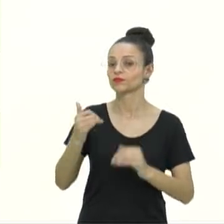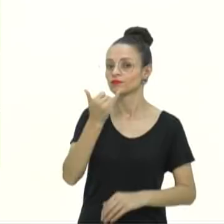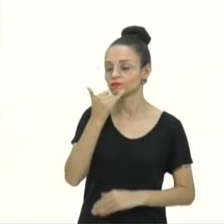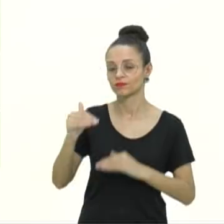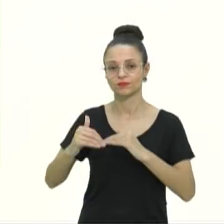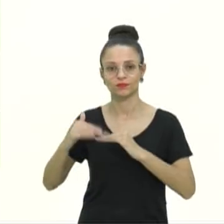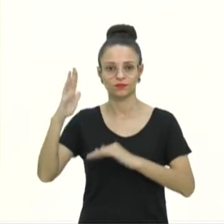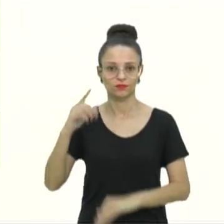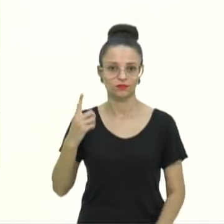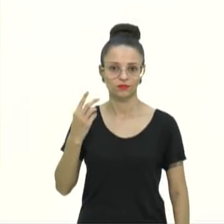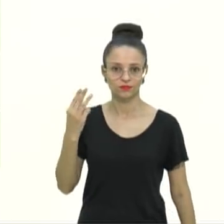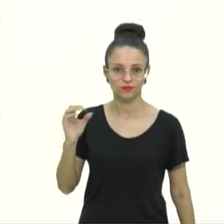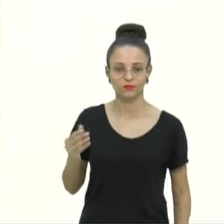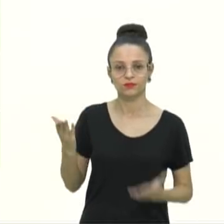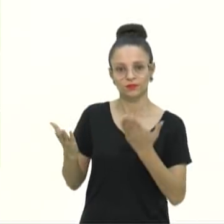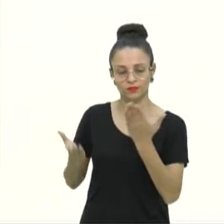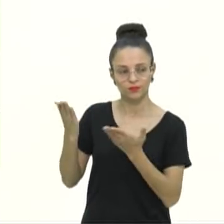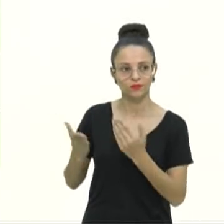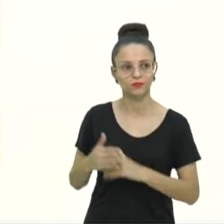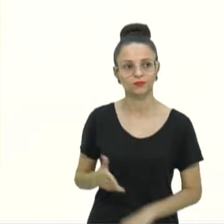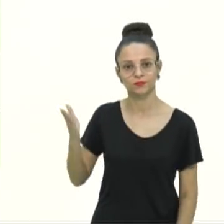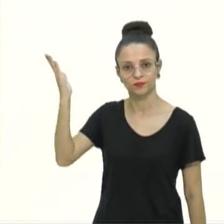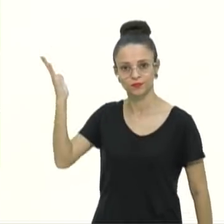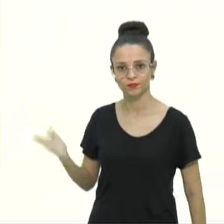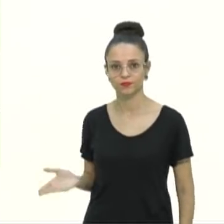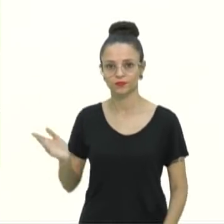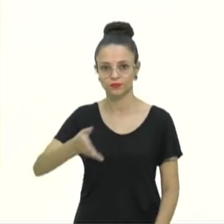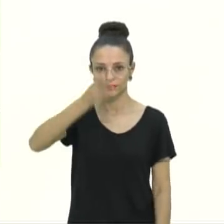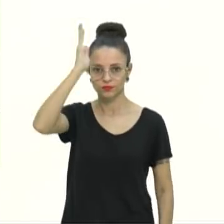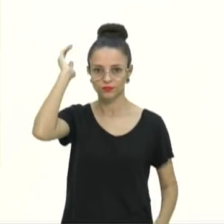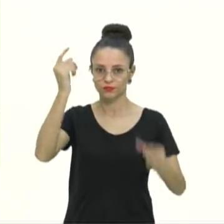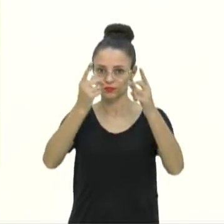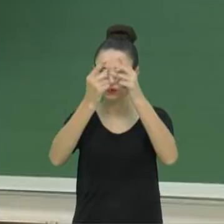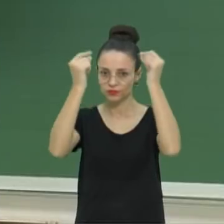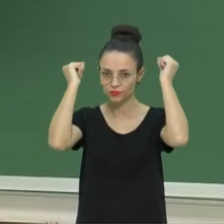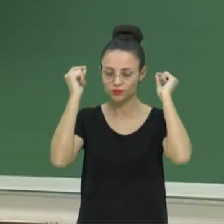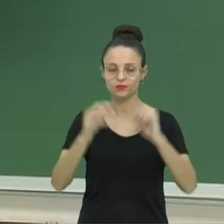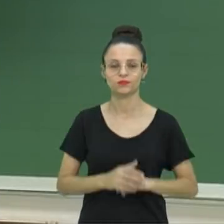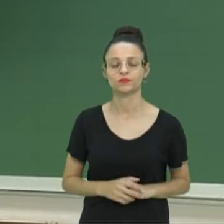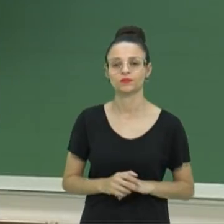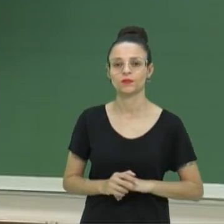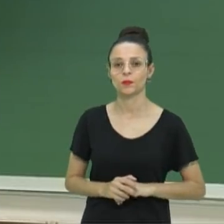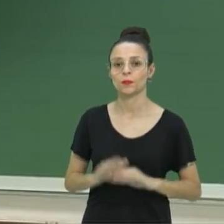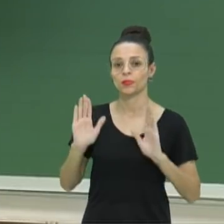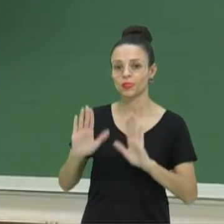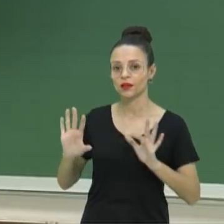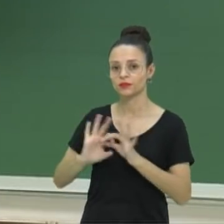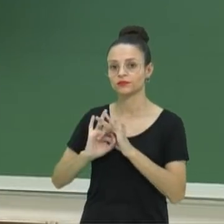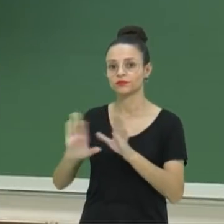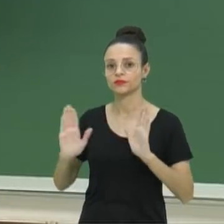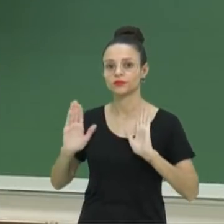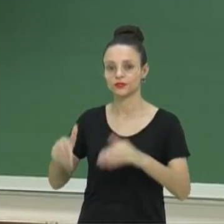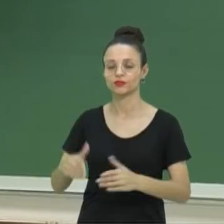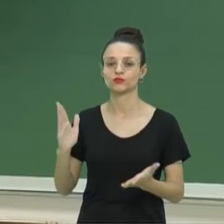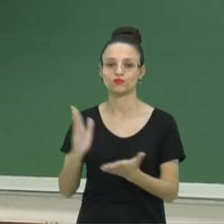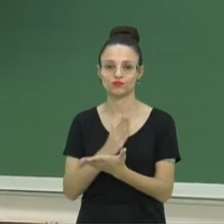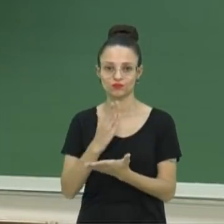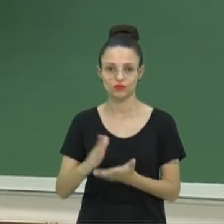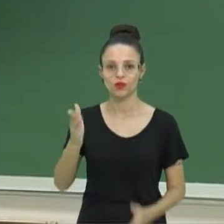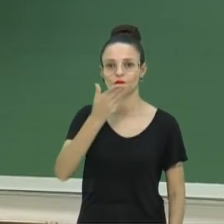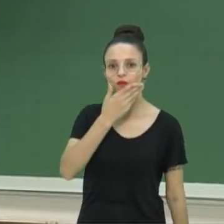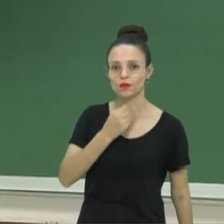de 130 quilos. Então aqui é as lutas greco-romana. Masculino, né? No estilo livre temos feminino